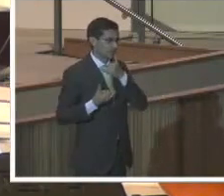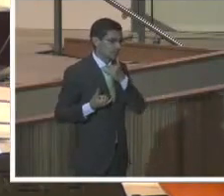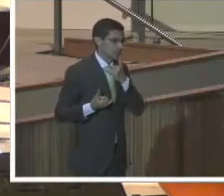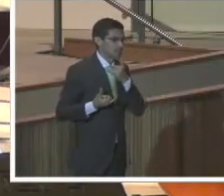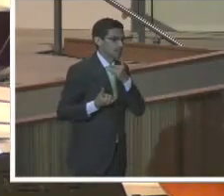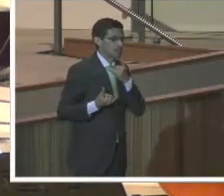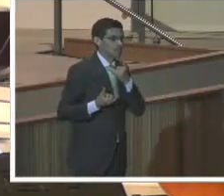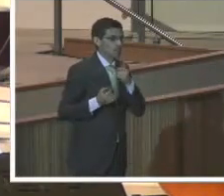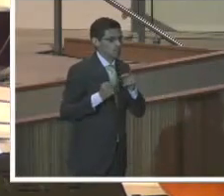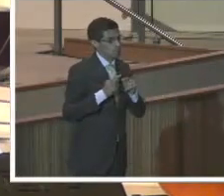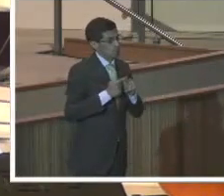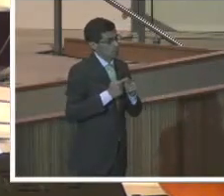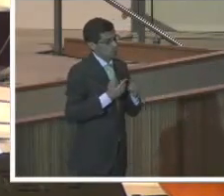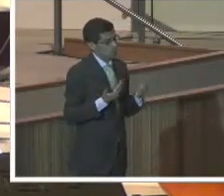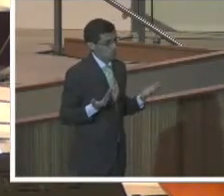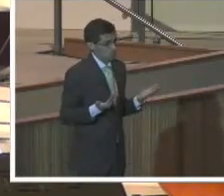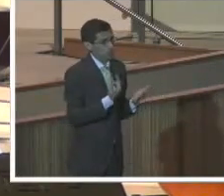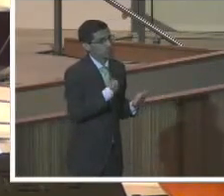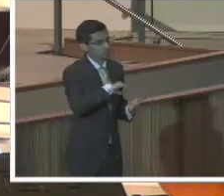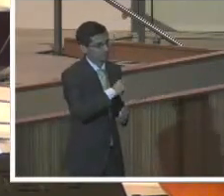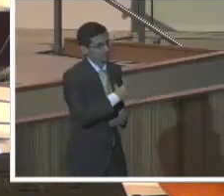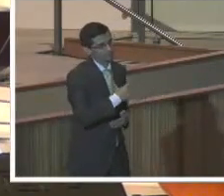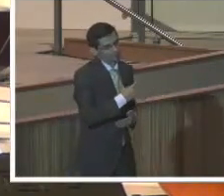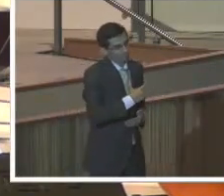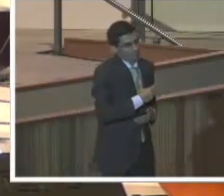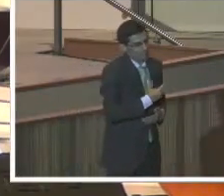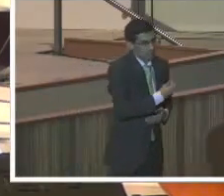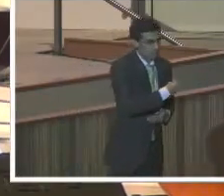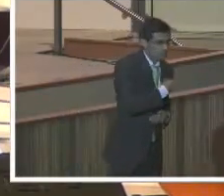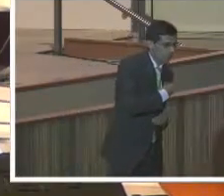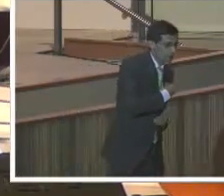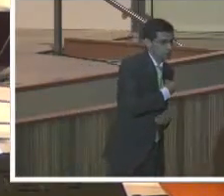às quais hoje nós estamos sujeitos.